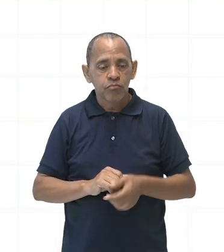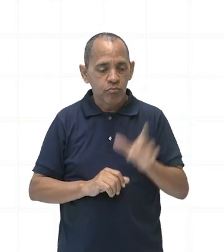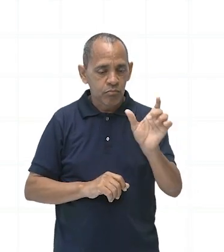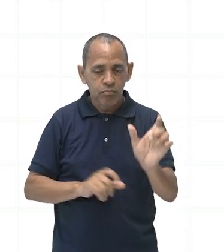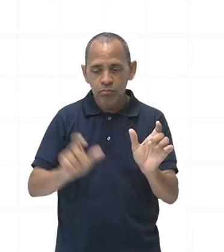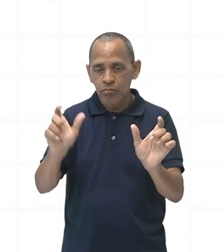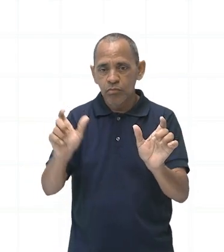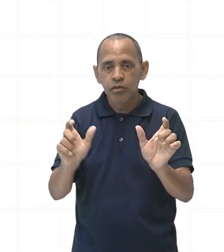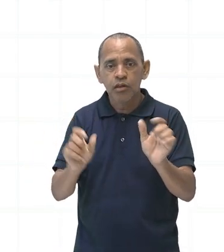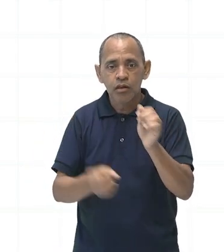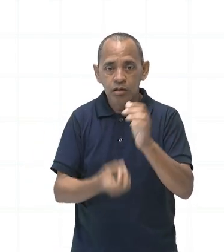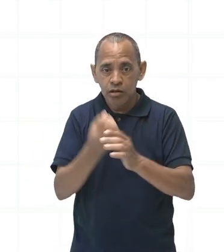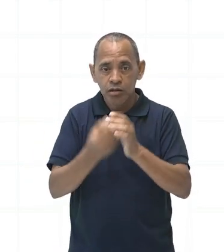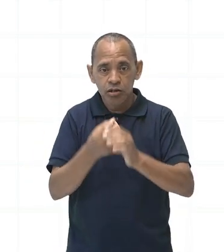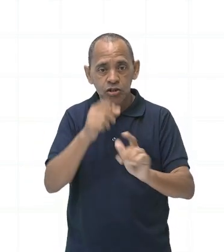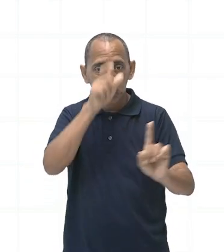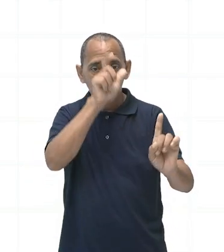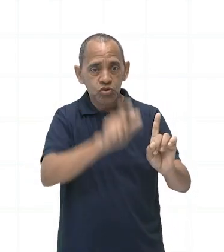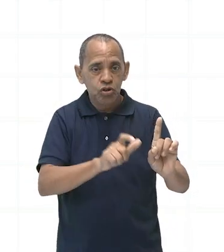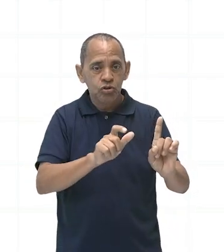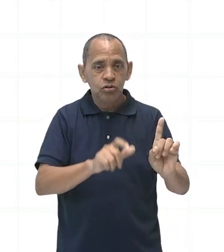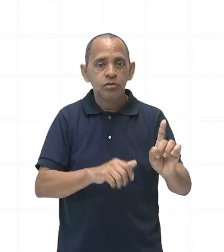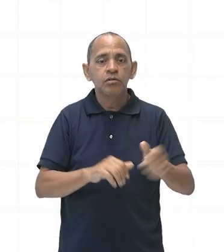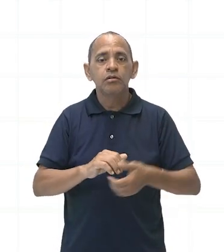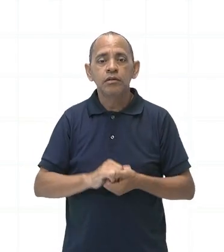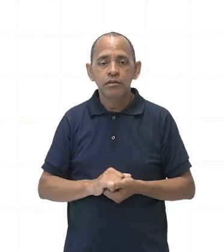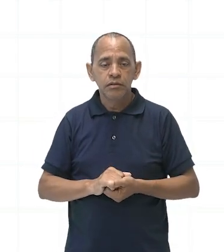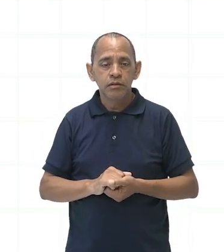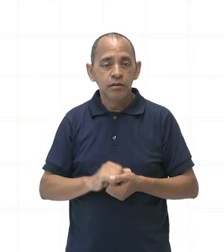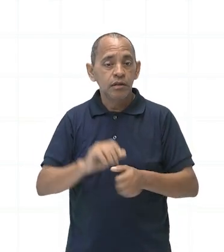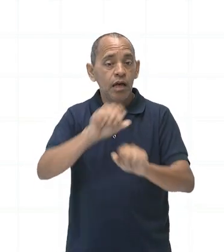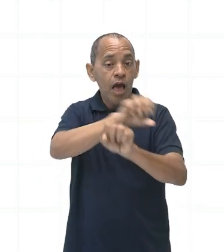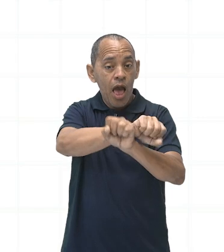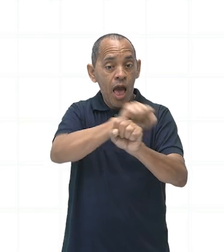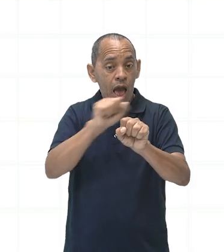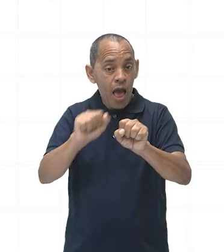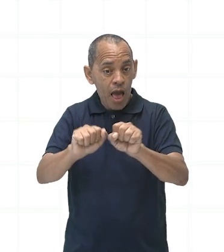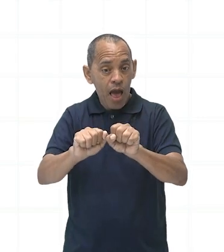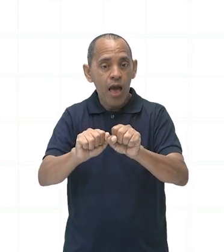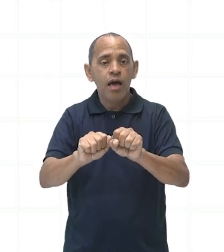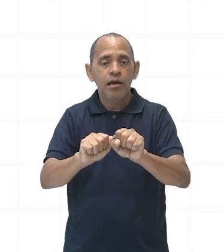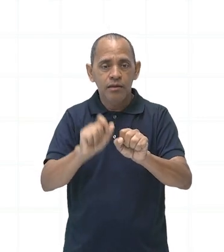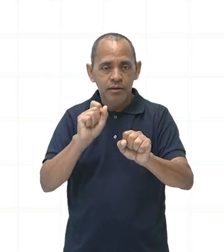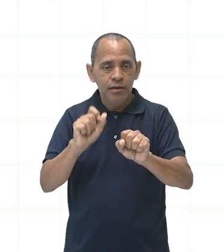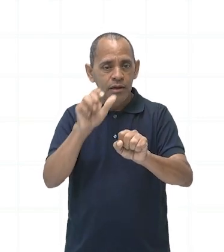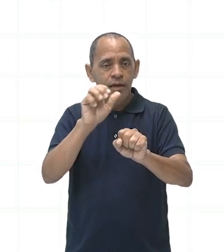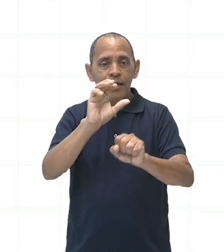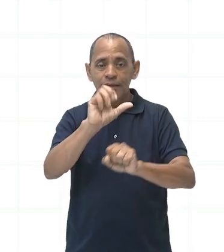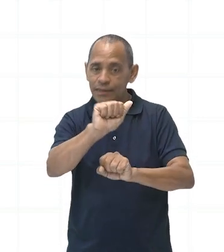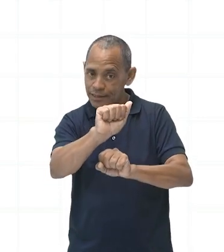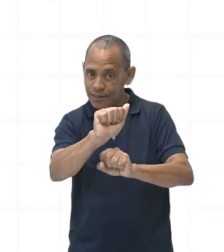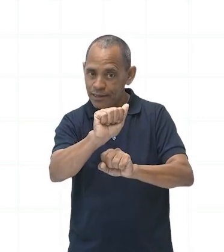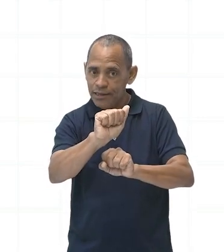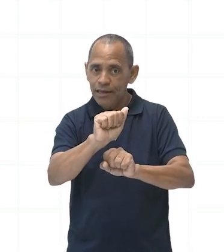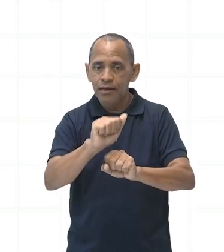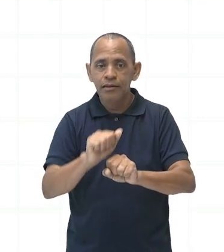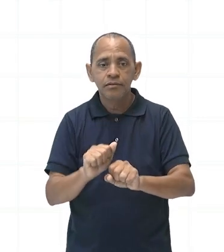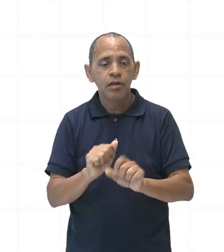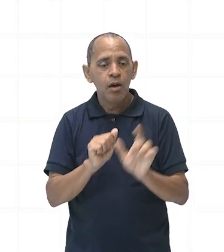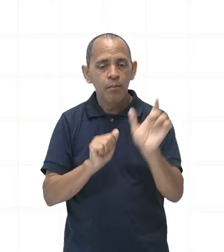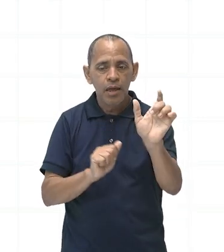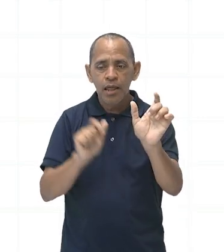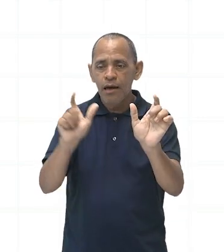que formam o sujeito, o artigo a e o substantivo natureza, qual destas duas palavras é a